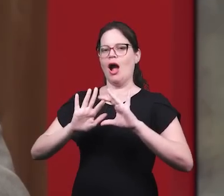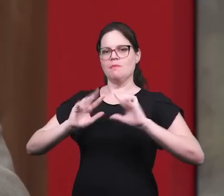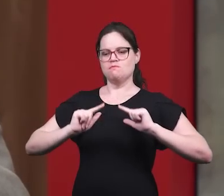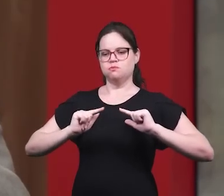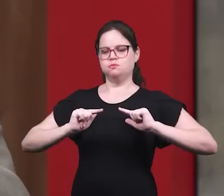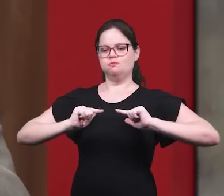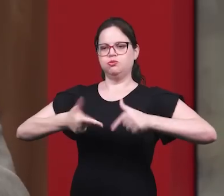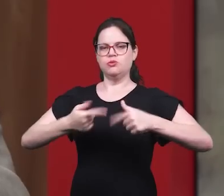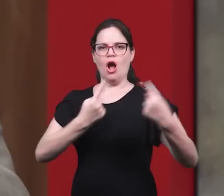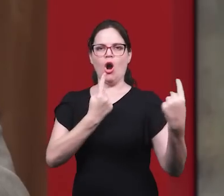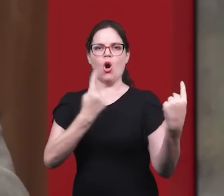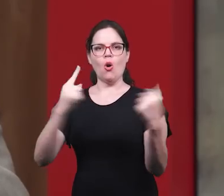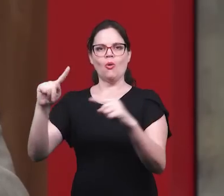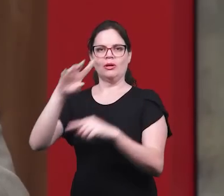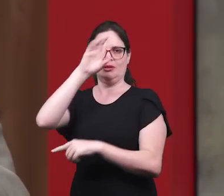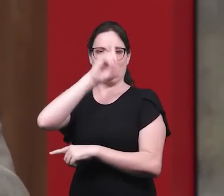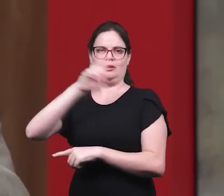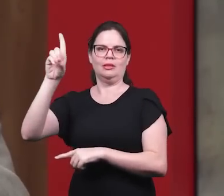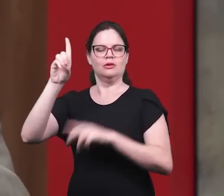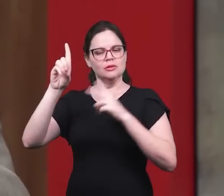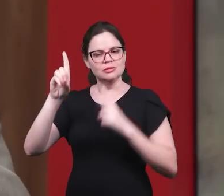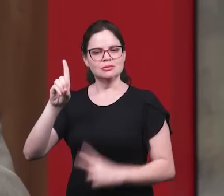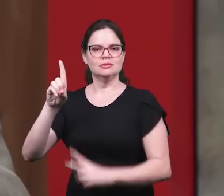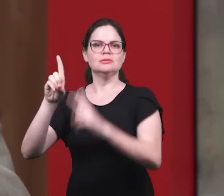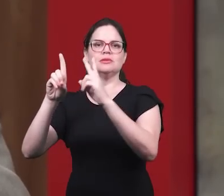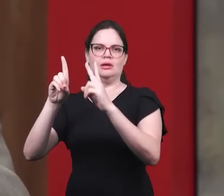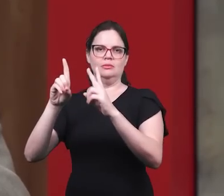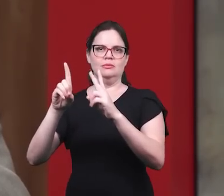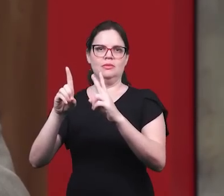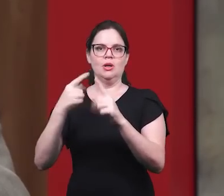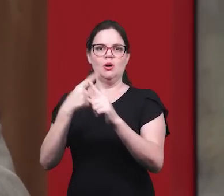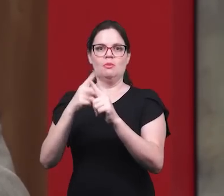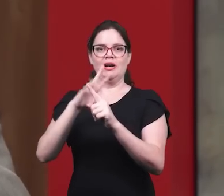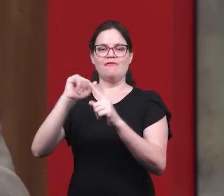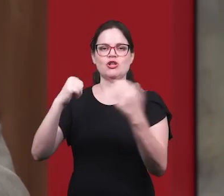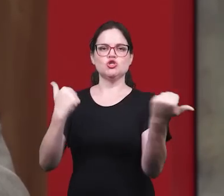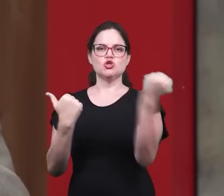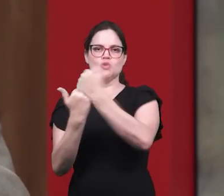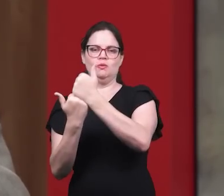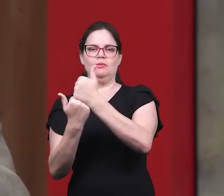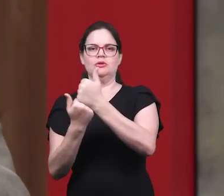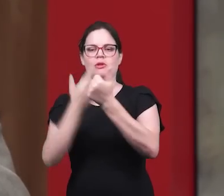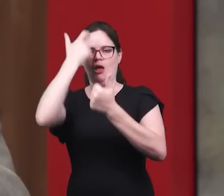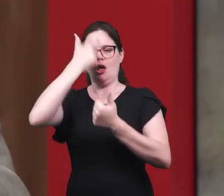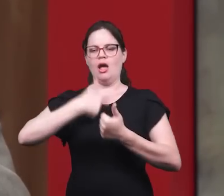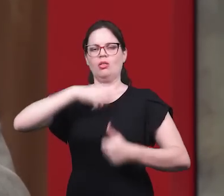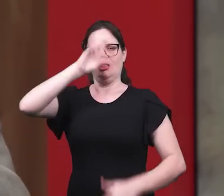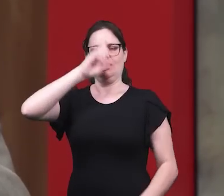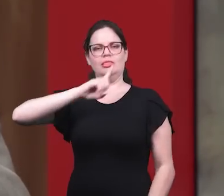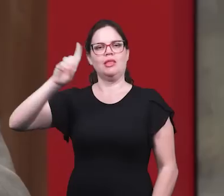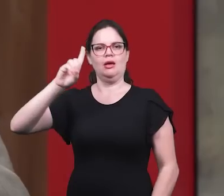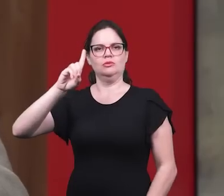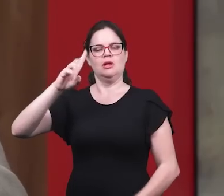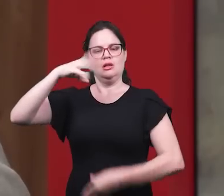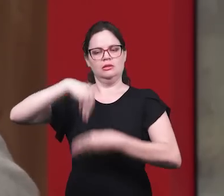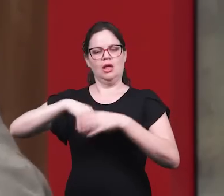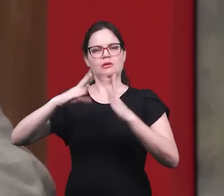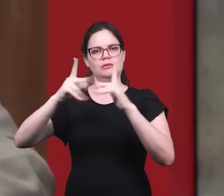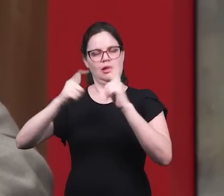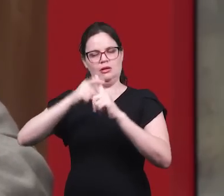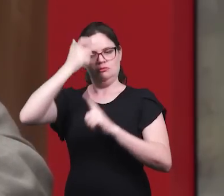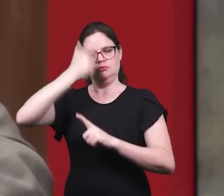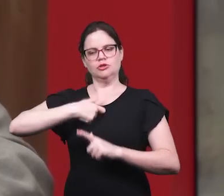tudo que se chama Deus ou se adora, de sorte que se assentará como Deus, no templo de Deus,